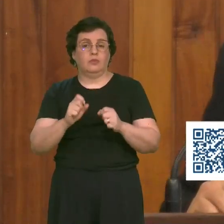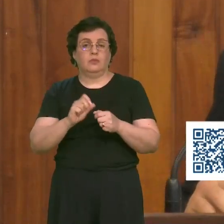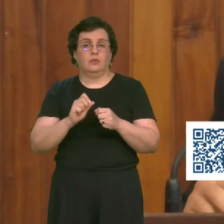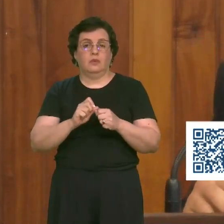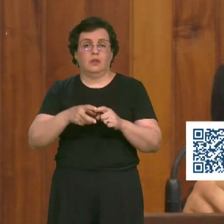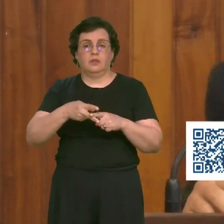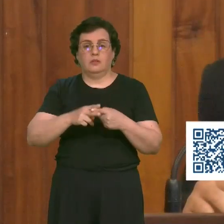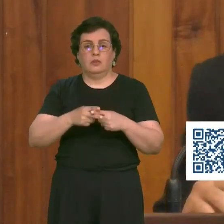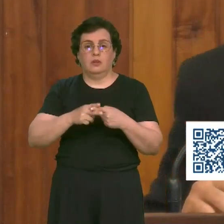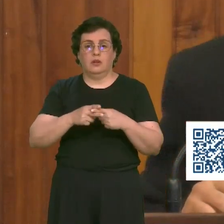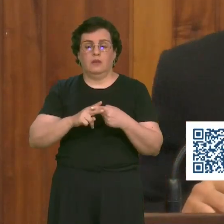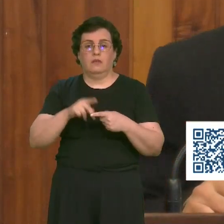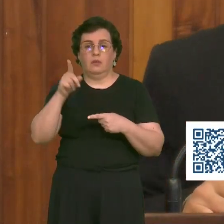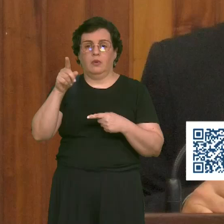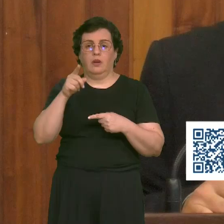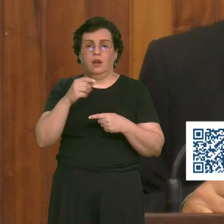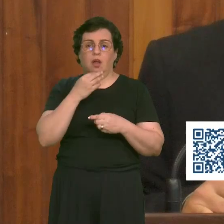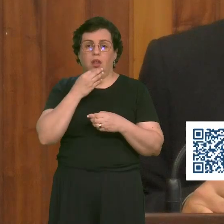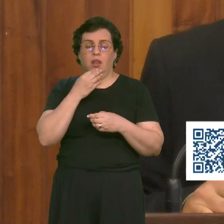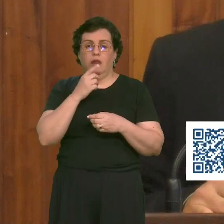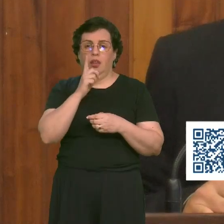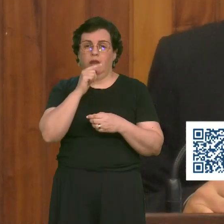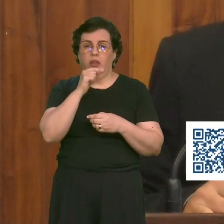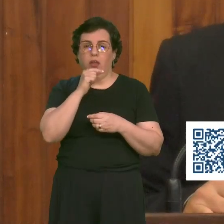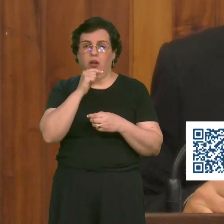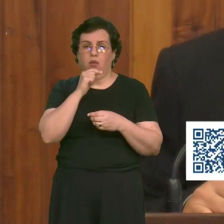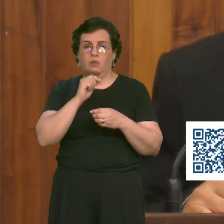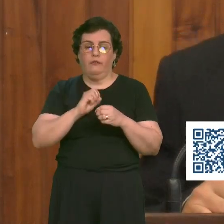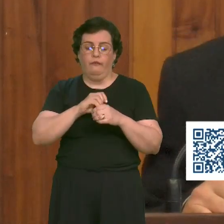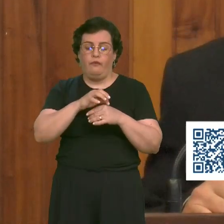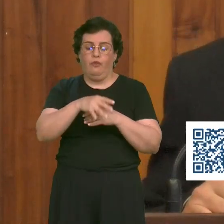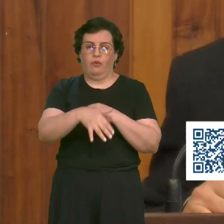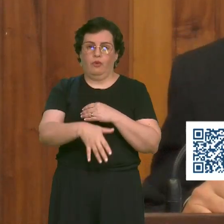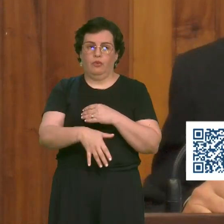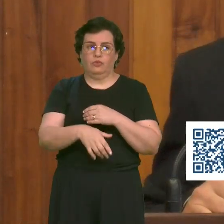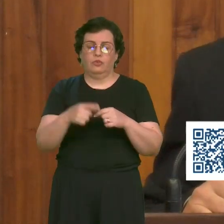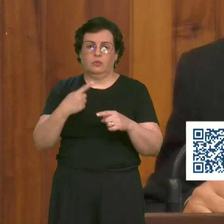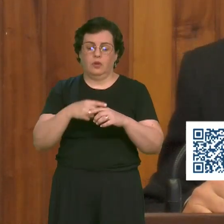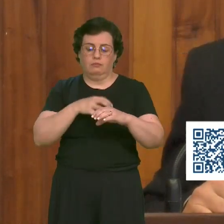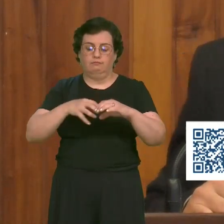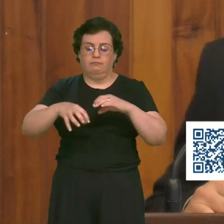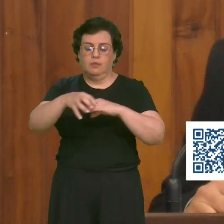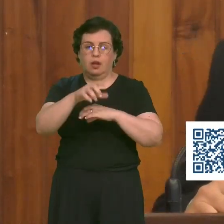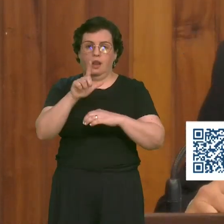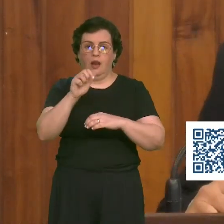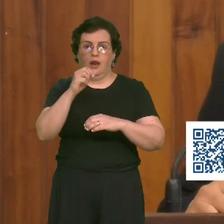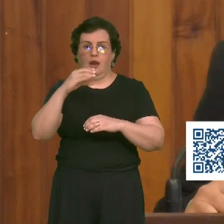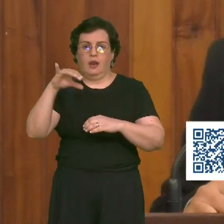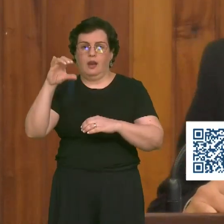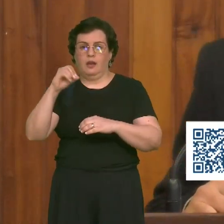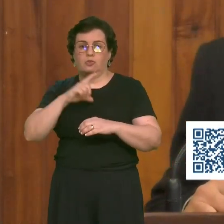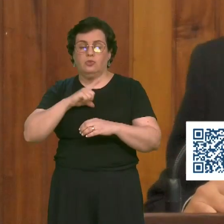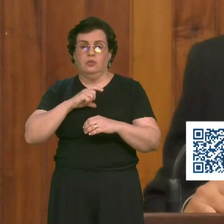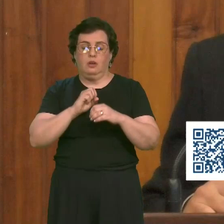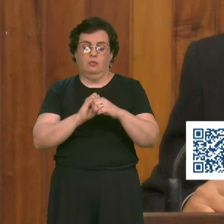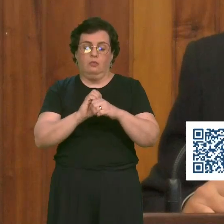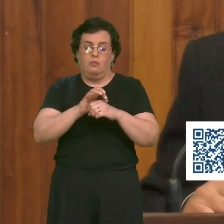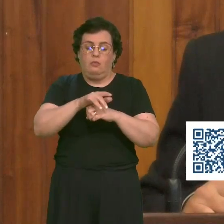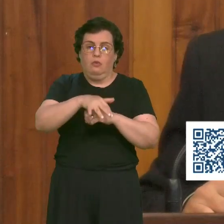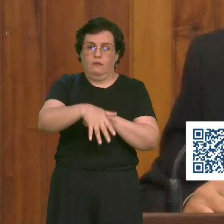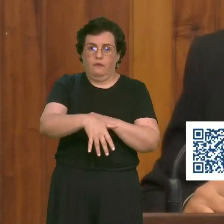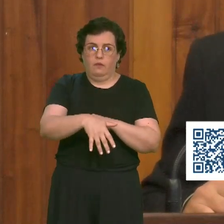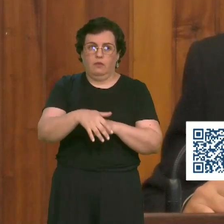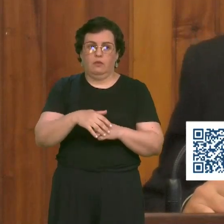de uma reforma porque no distrito de laço existe uma fonte de água